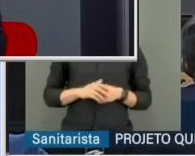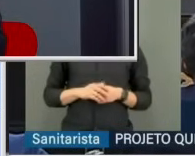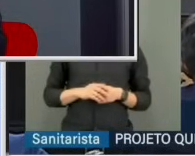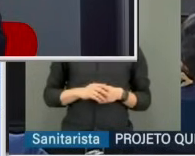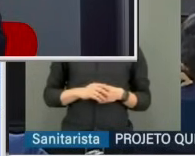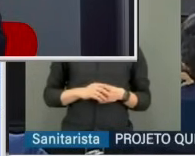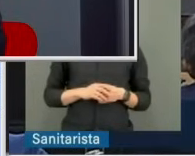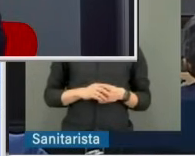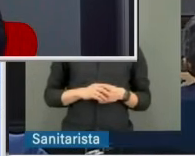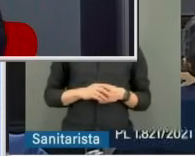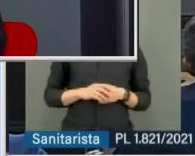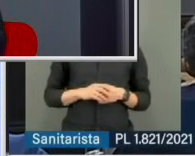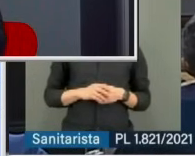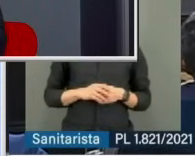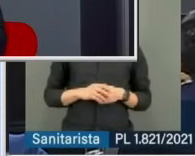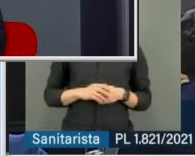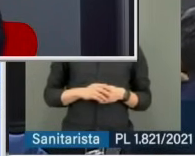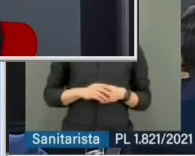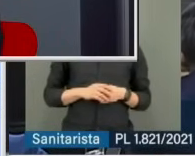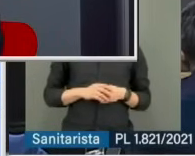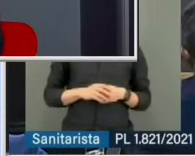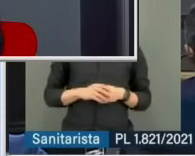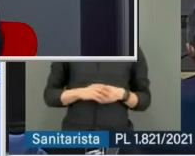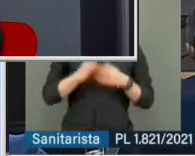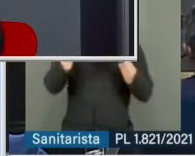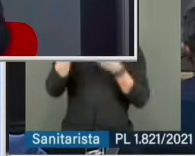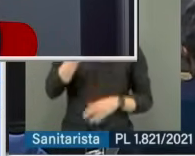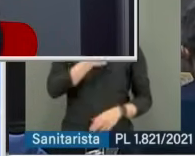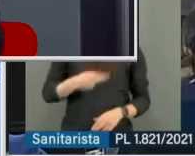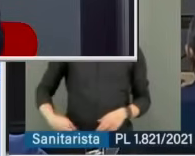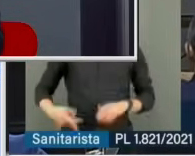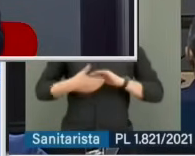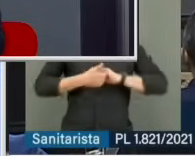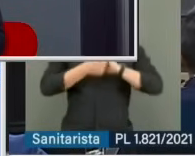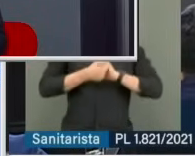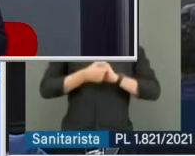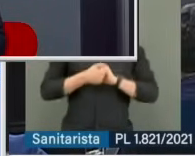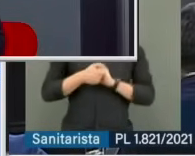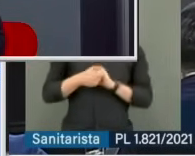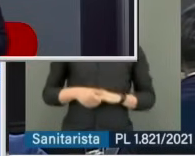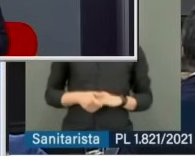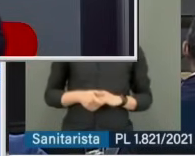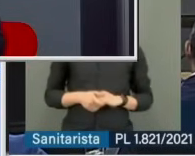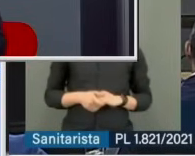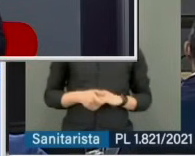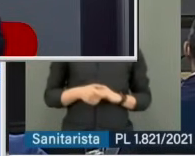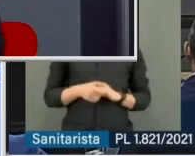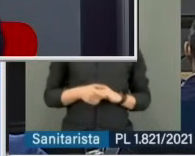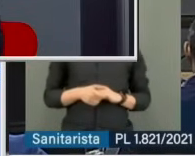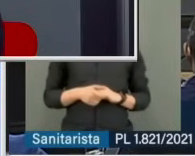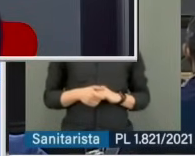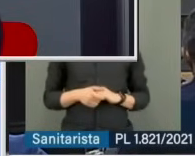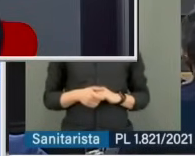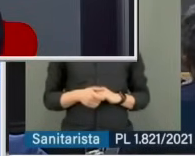vamos dizer assim, um atrito entre o Heleno. O Heleno reagiu mal a questões feitas pela relatora Elisiane Gama,